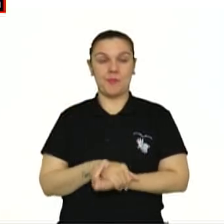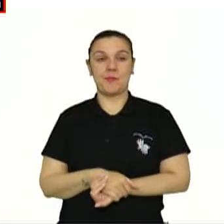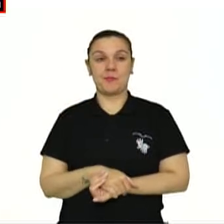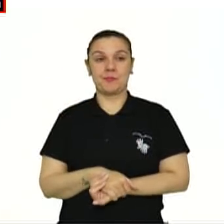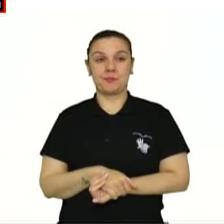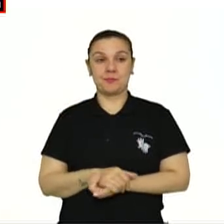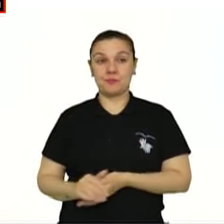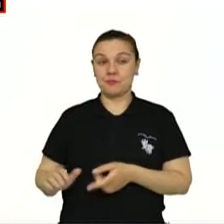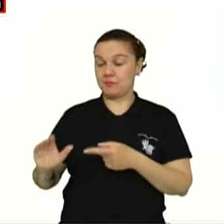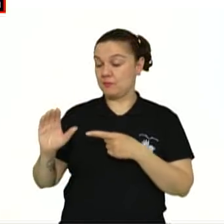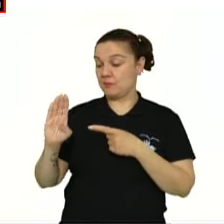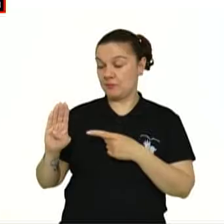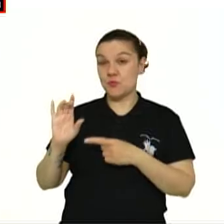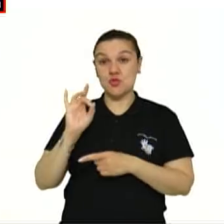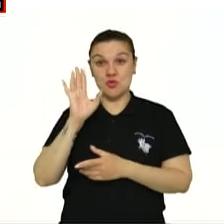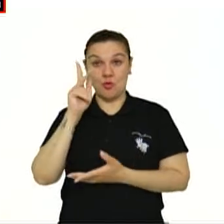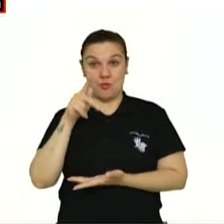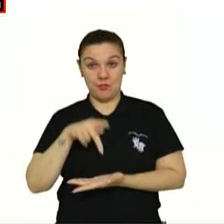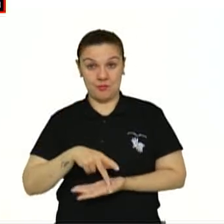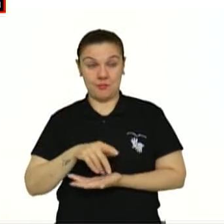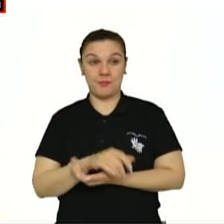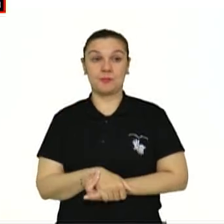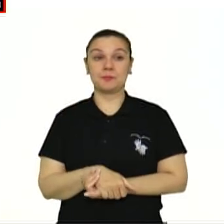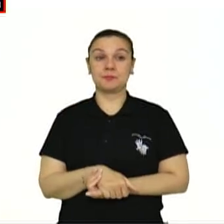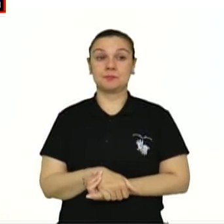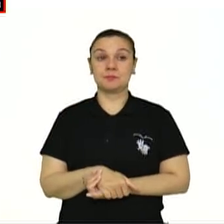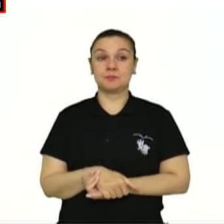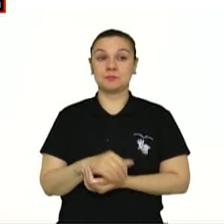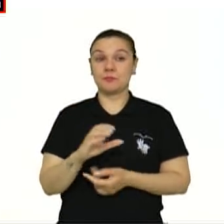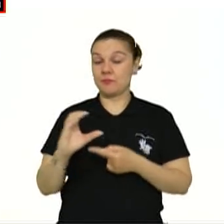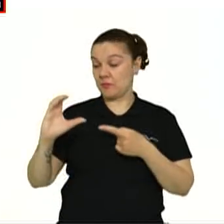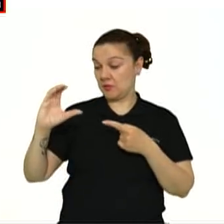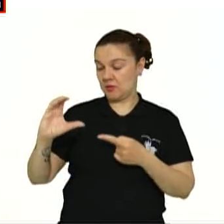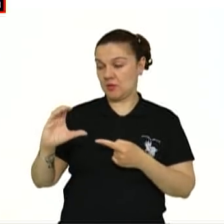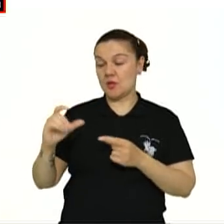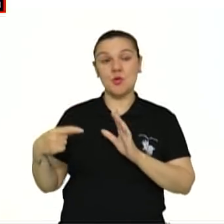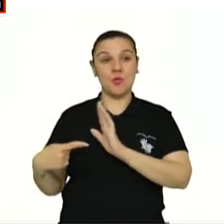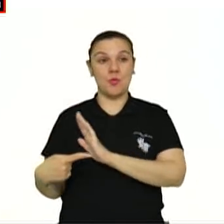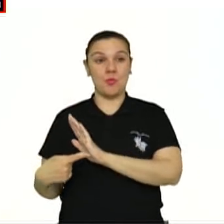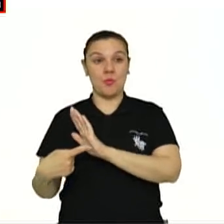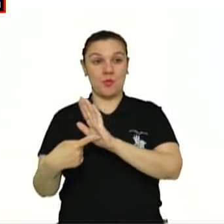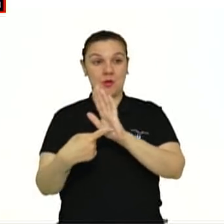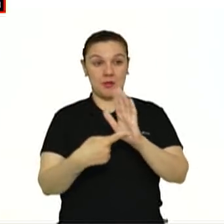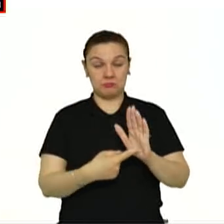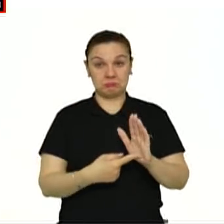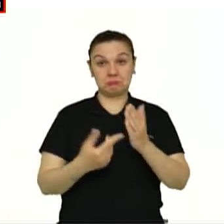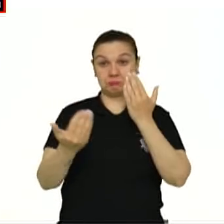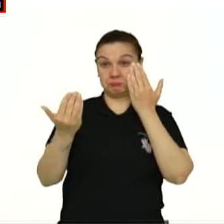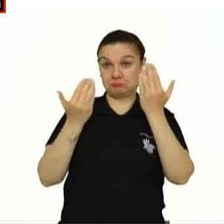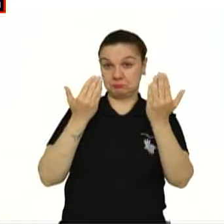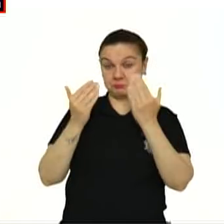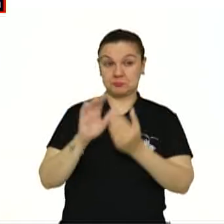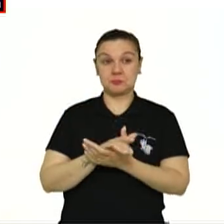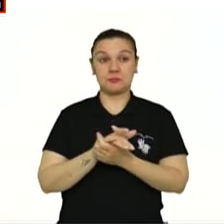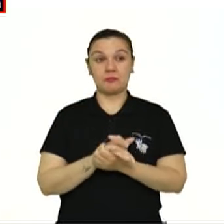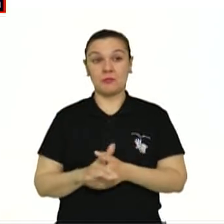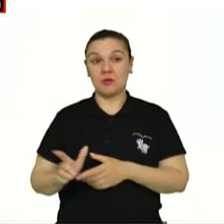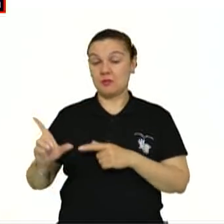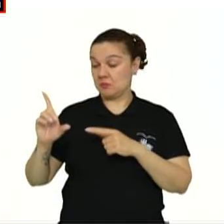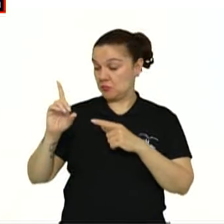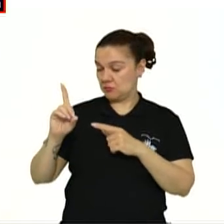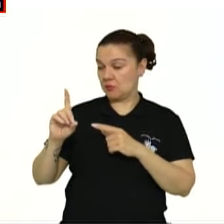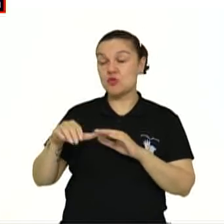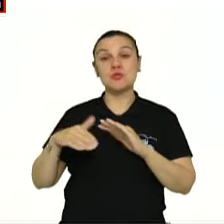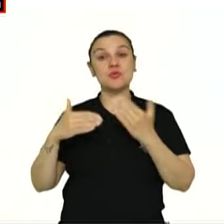figurado, no sentido somente real, tá? No sentido demonstrativo e analítico, ou